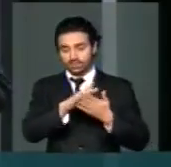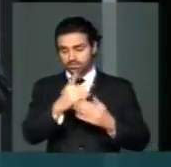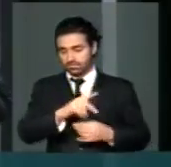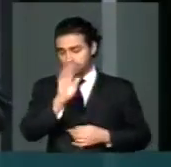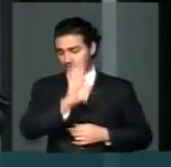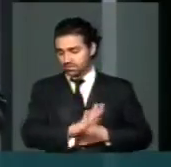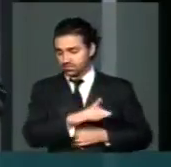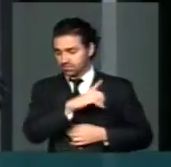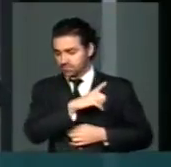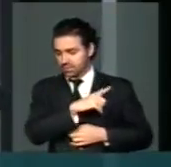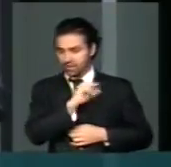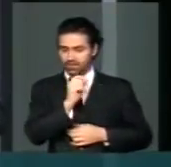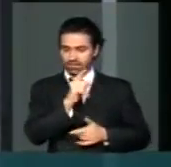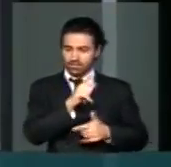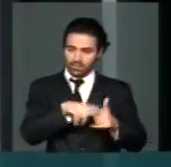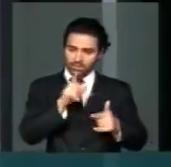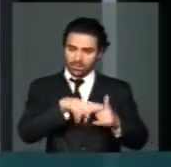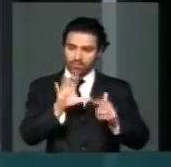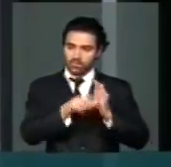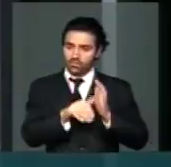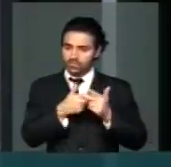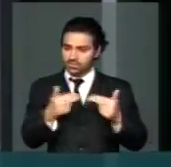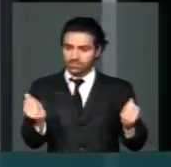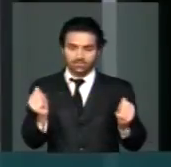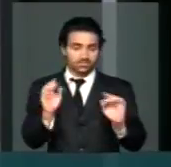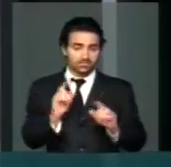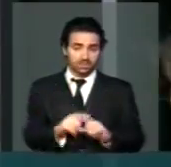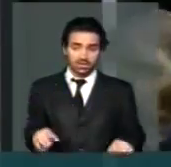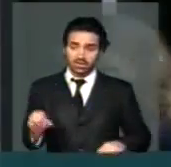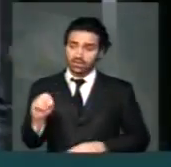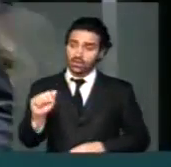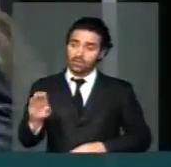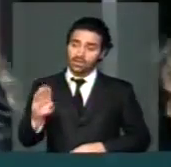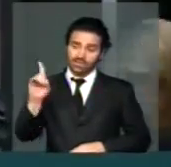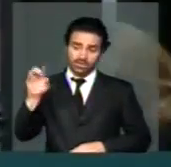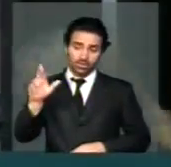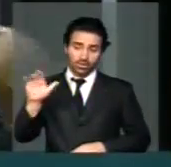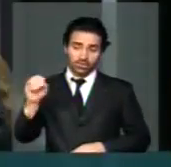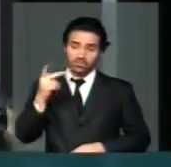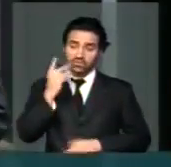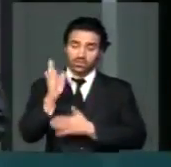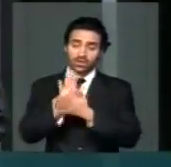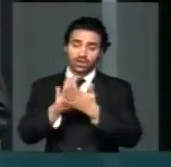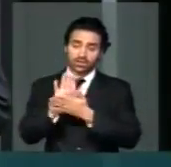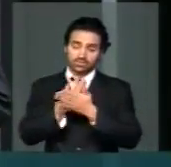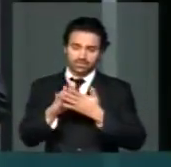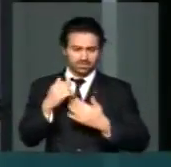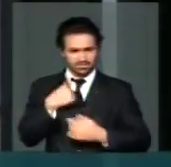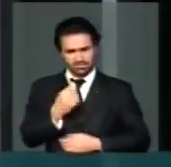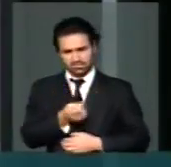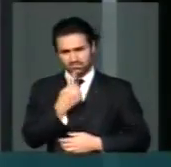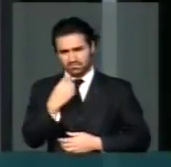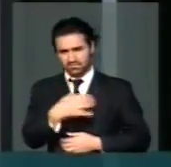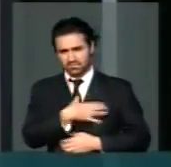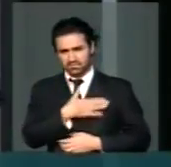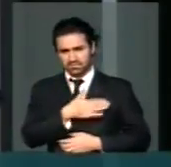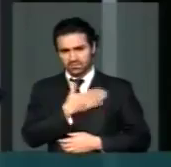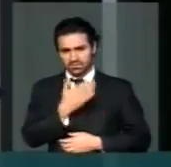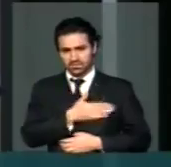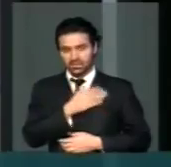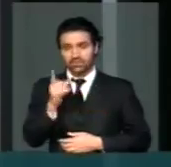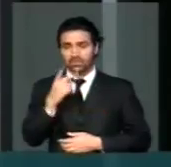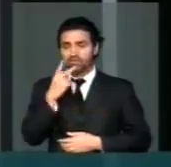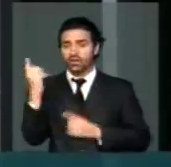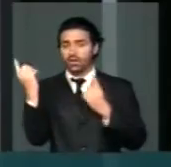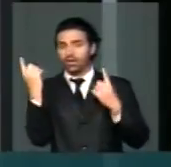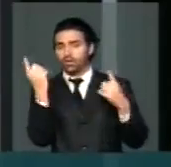vivendo, contra a corrupção ou contra qualquer coisa. O que me assombra é ele vir à tribuna atacar o ministro